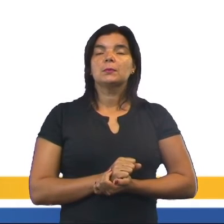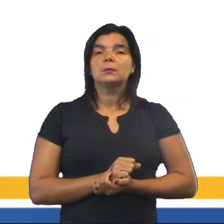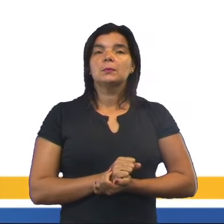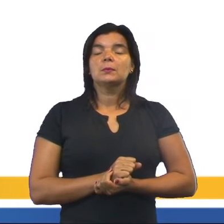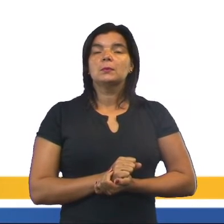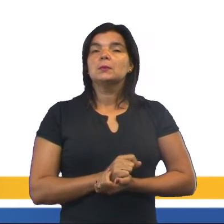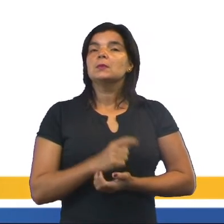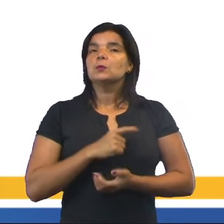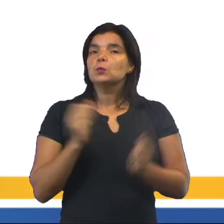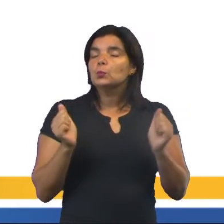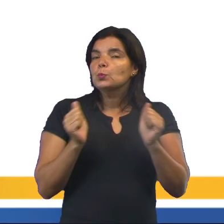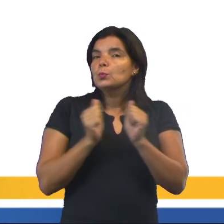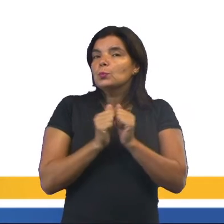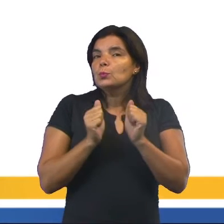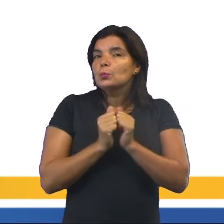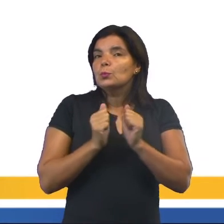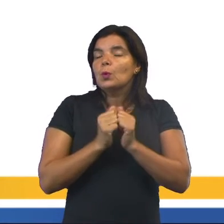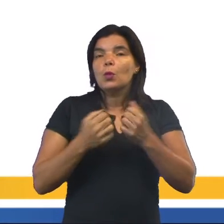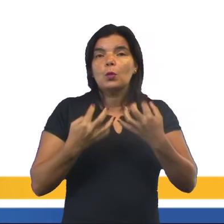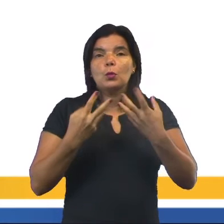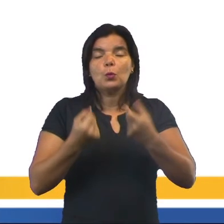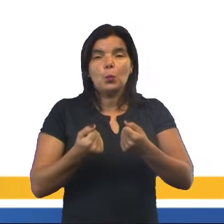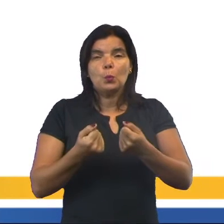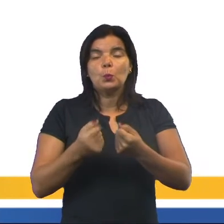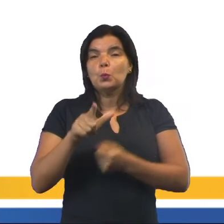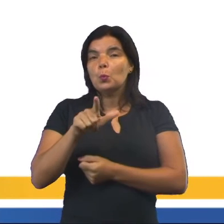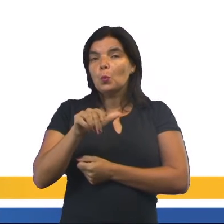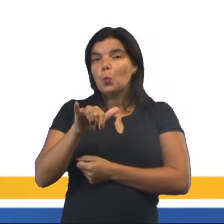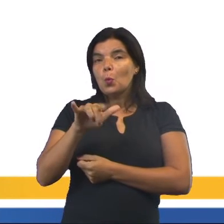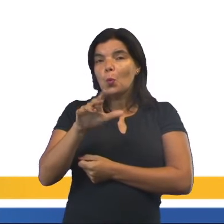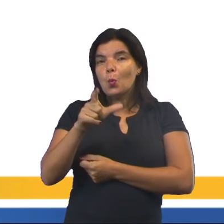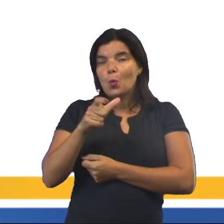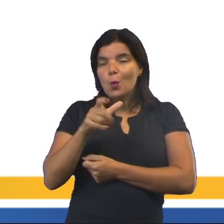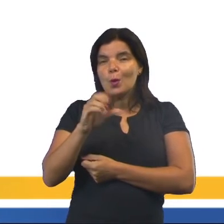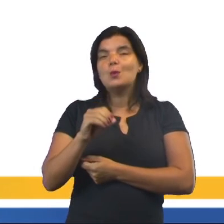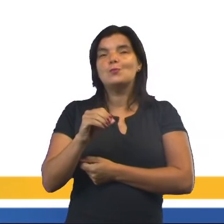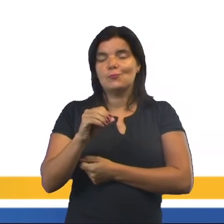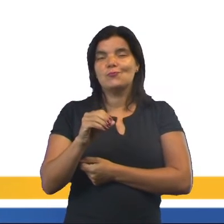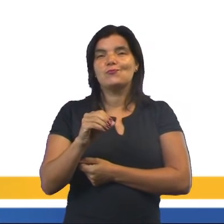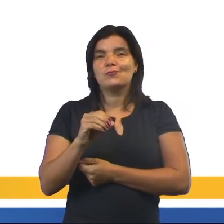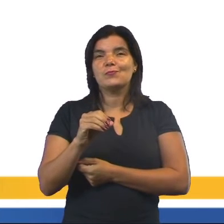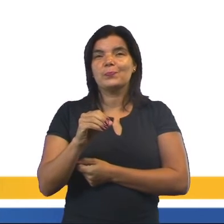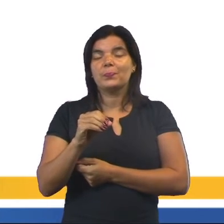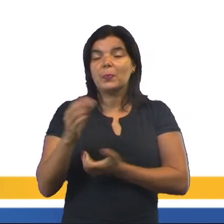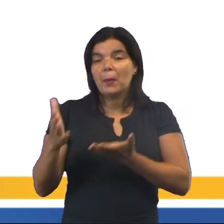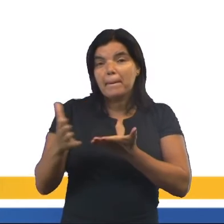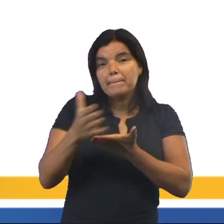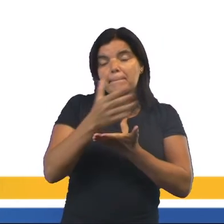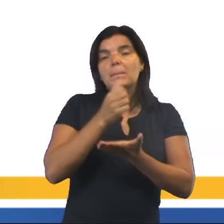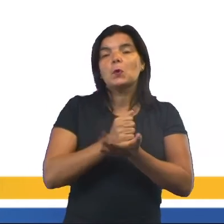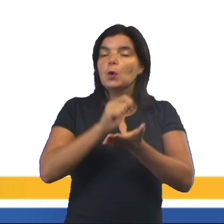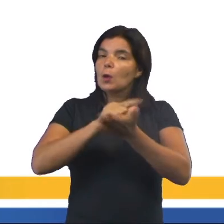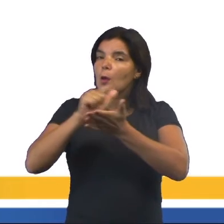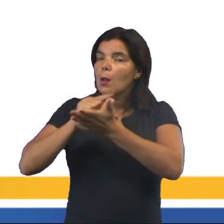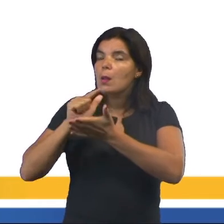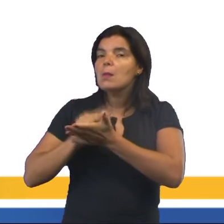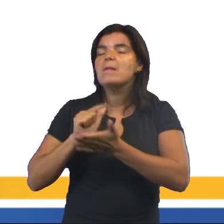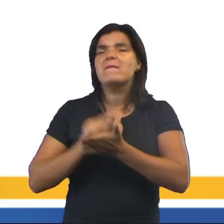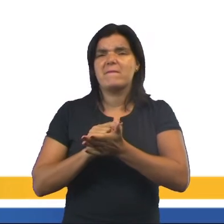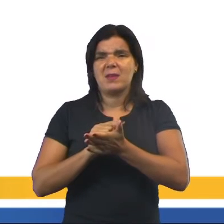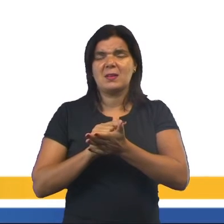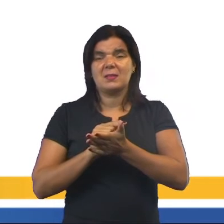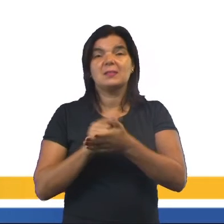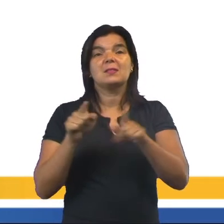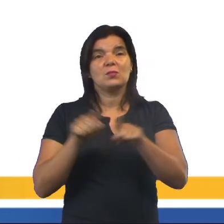farmers, que juntavam todo o lixo das cisternas, tá, gente? Então, eram pessoas que limpavam as